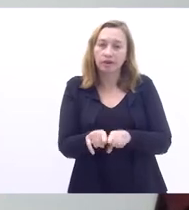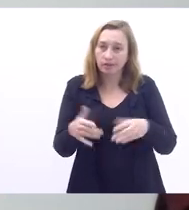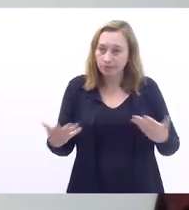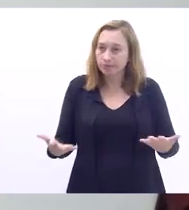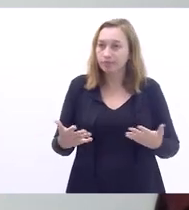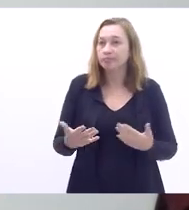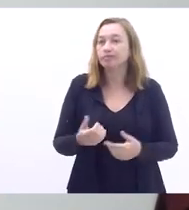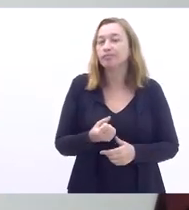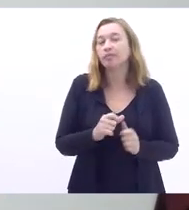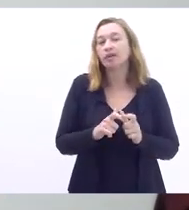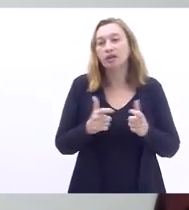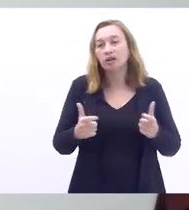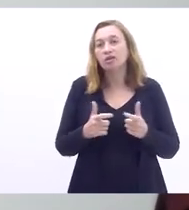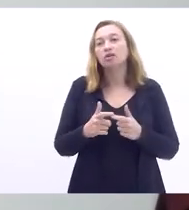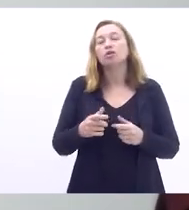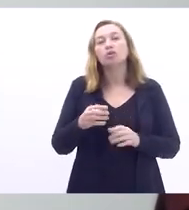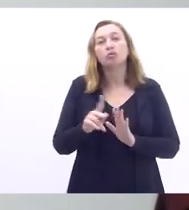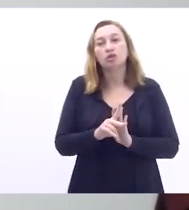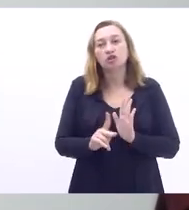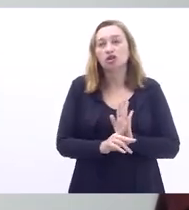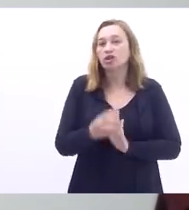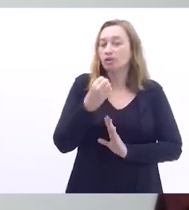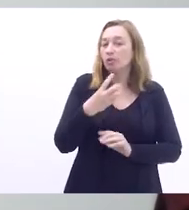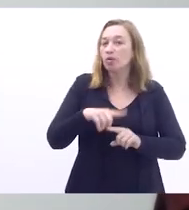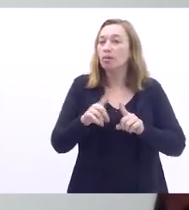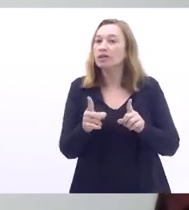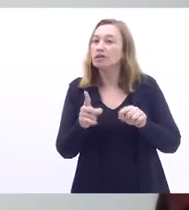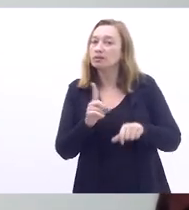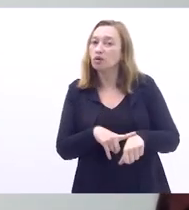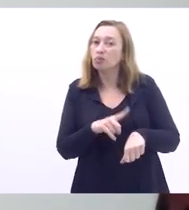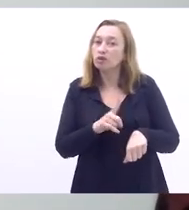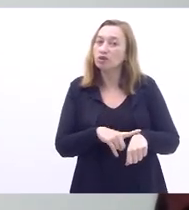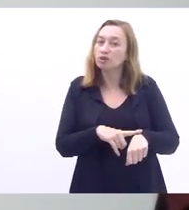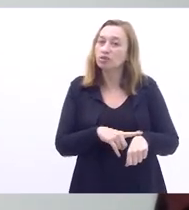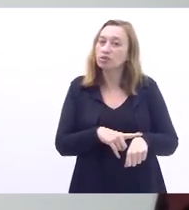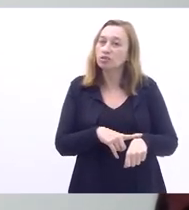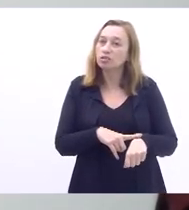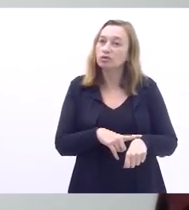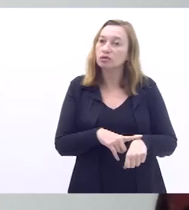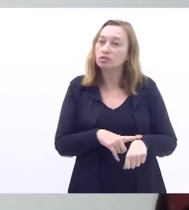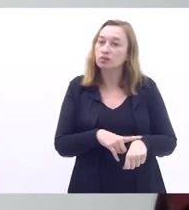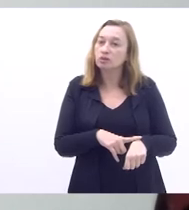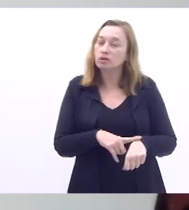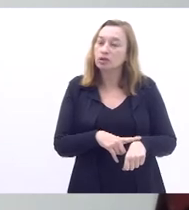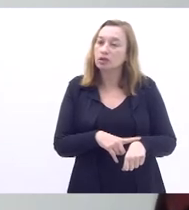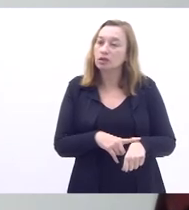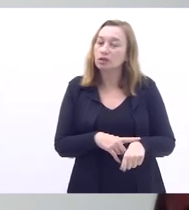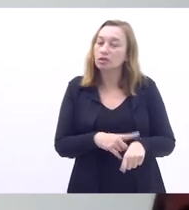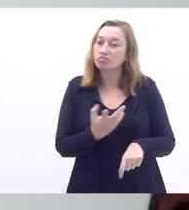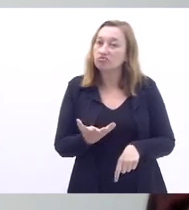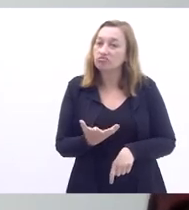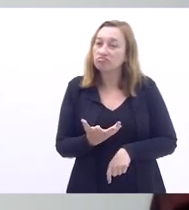disparate é muito grande o projeto é relevante mas né e ele se torna